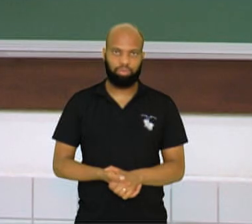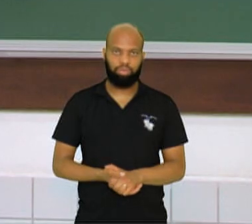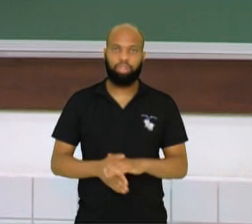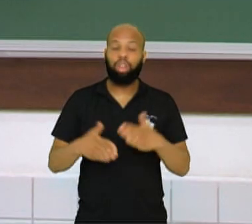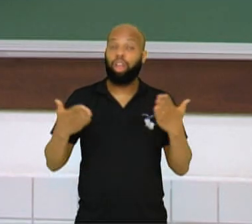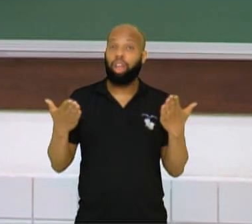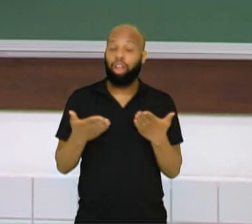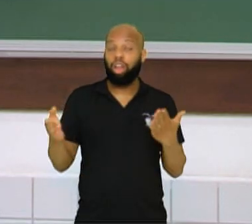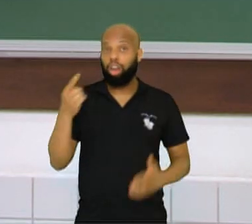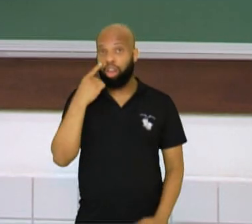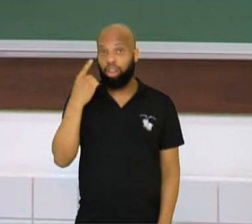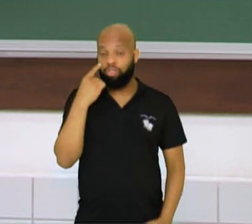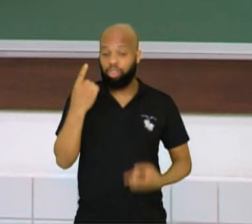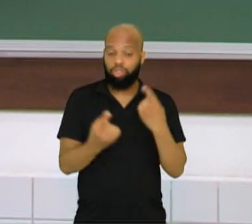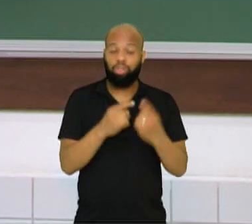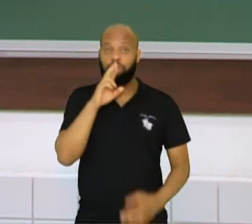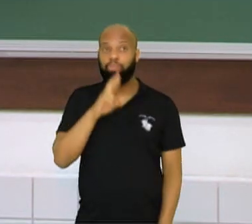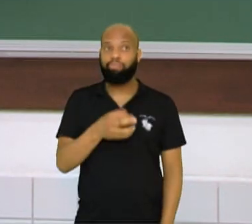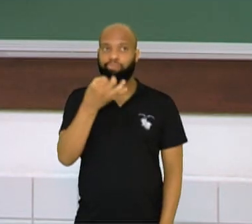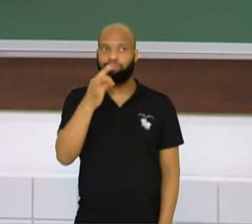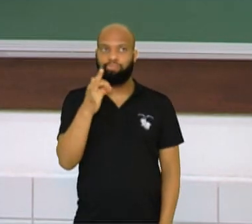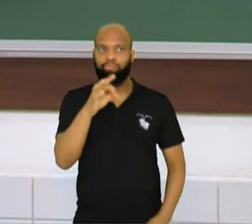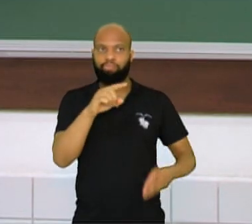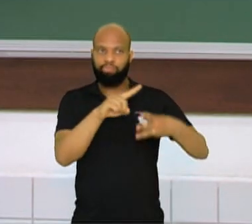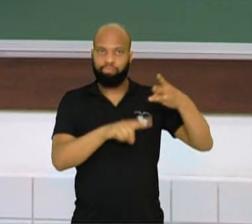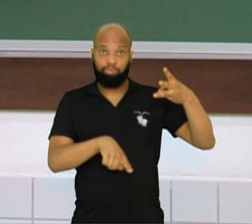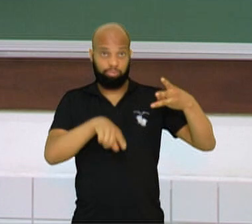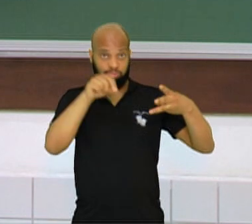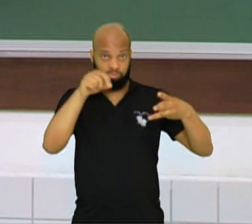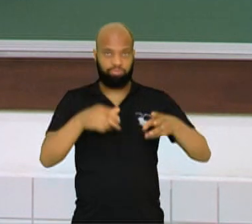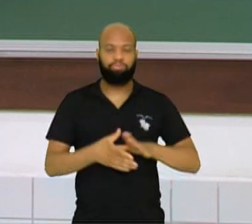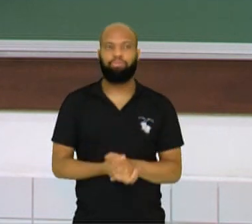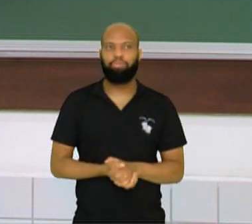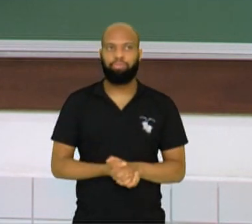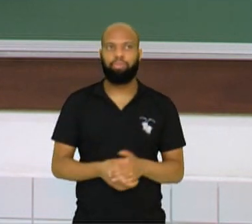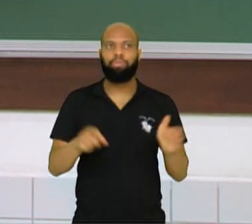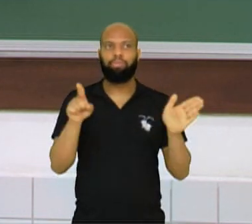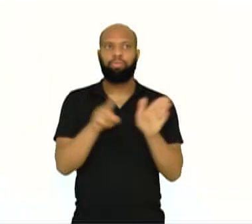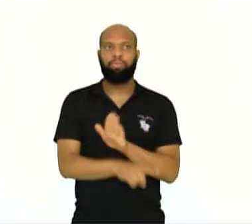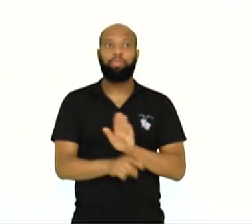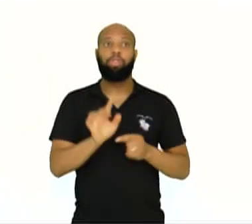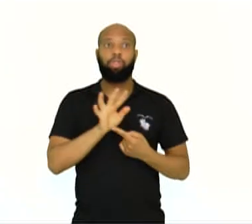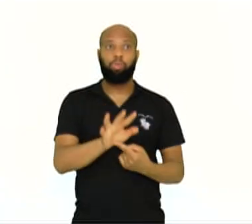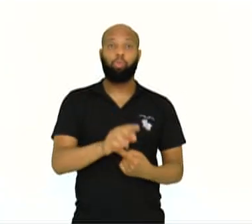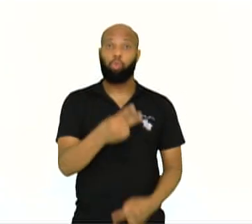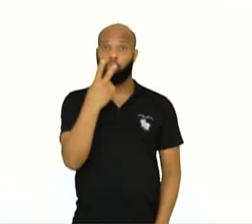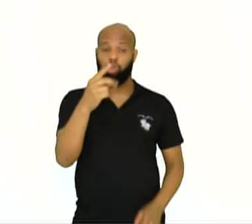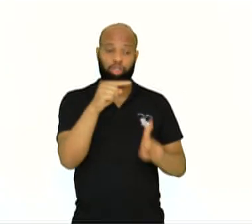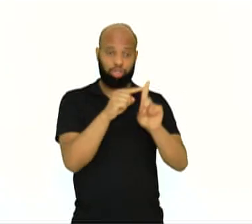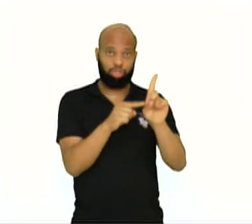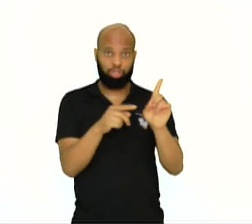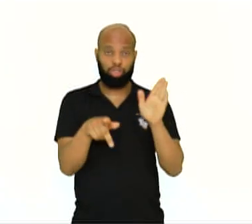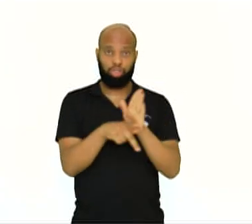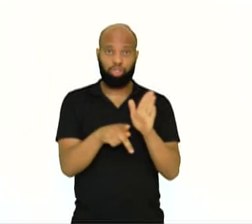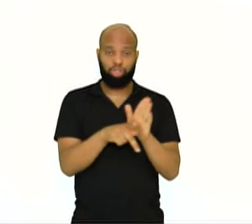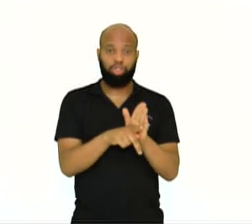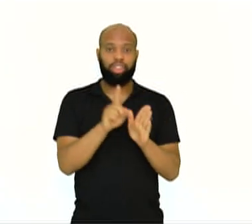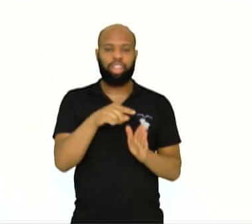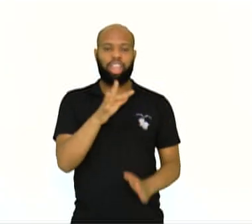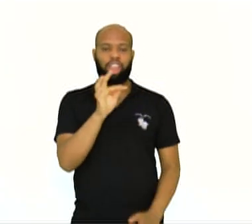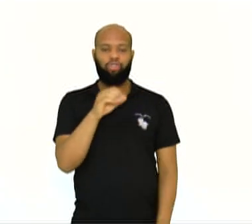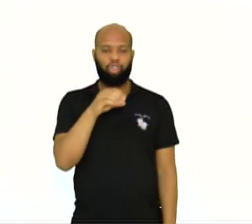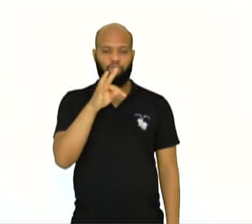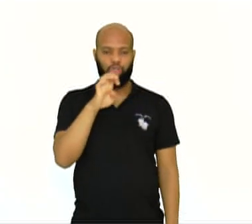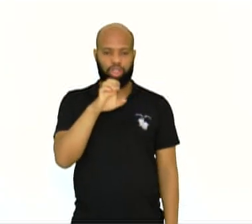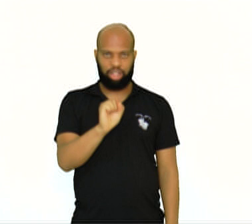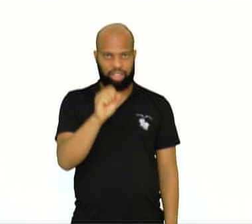Então, vamos ver qual é a alternativa correta do quiz? Bom, a pergunta era, cite 2 tipos de fontes históricas